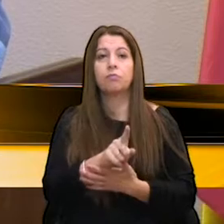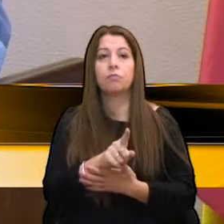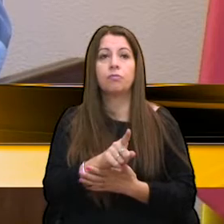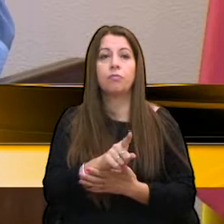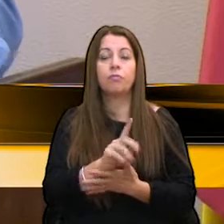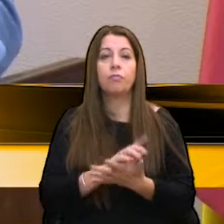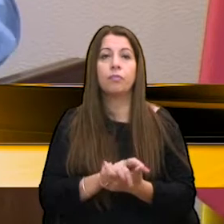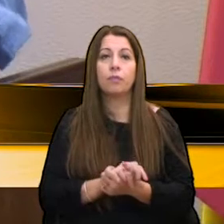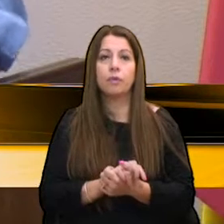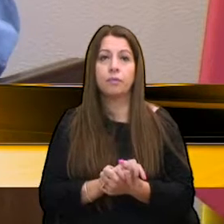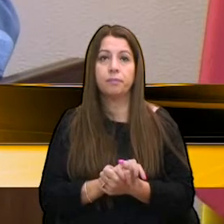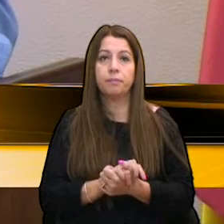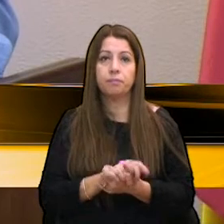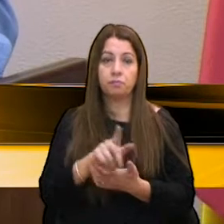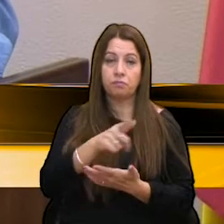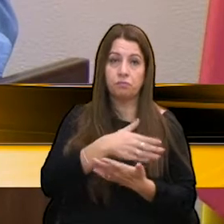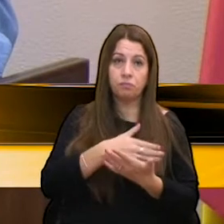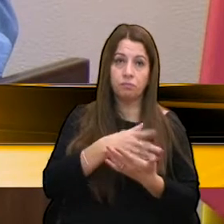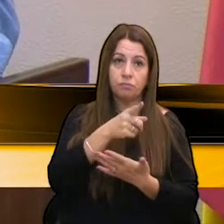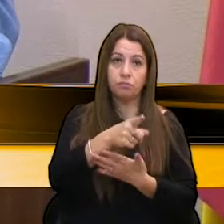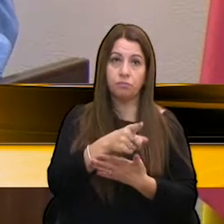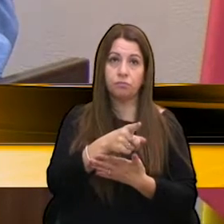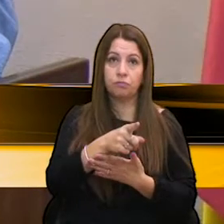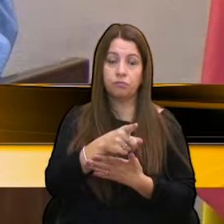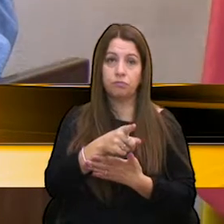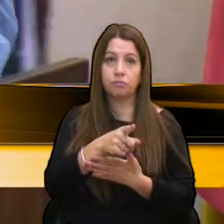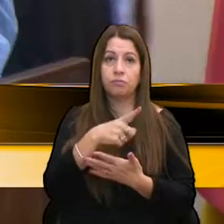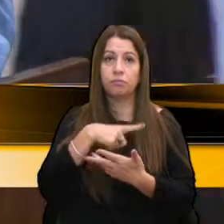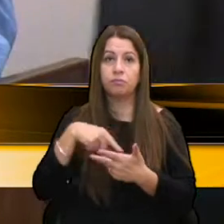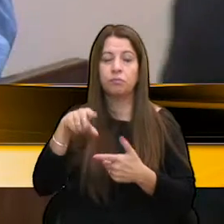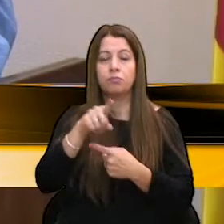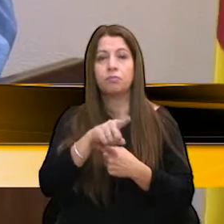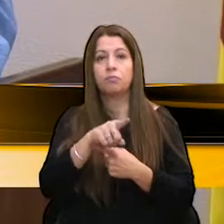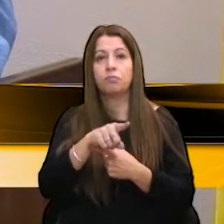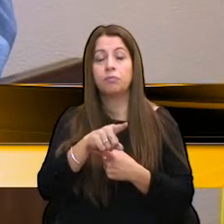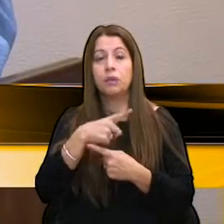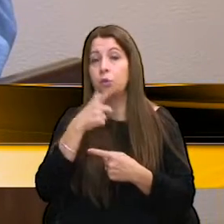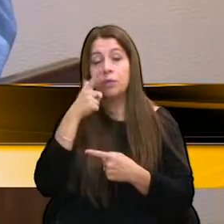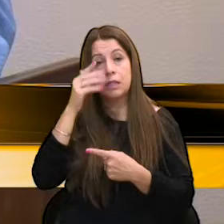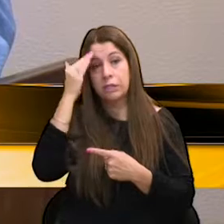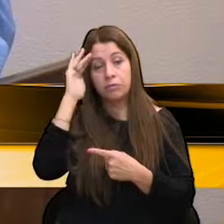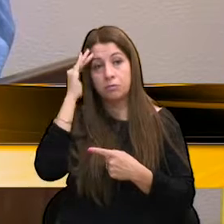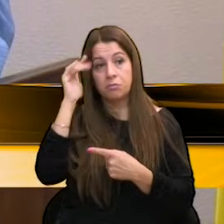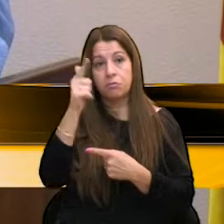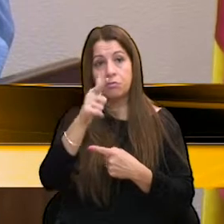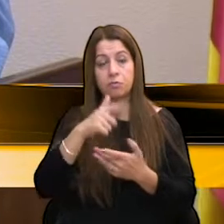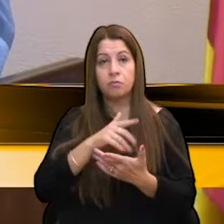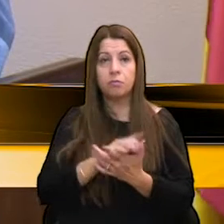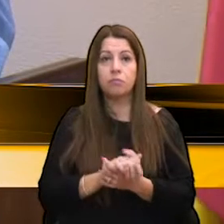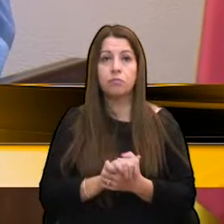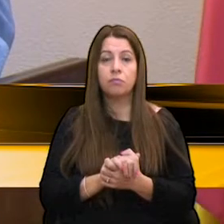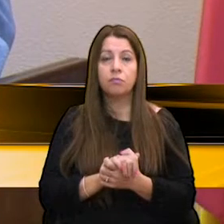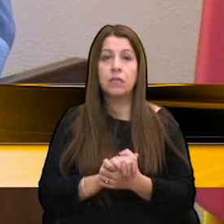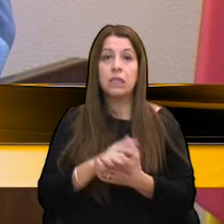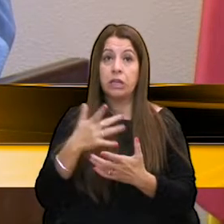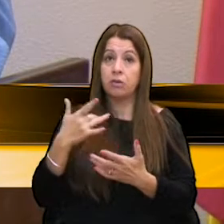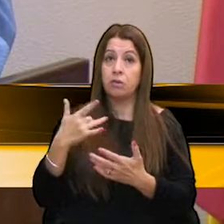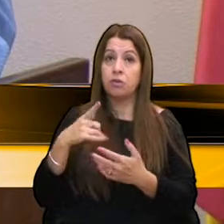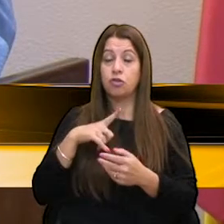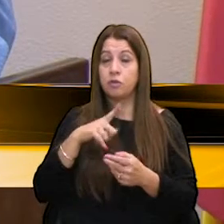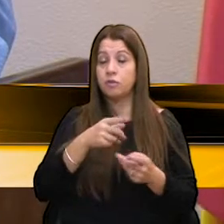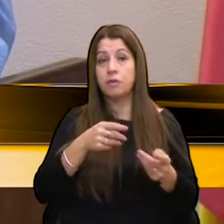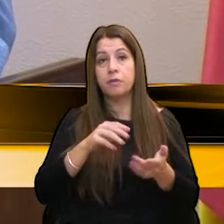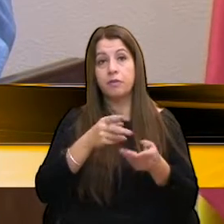aí? Que coisa é isso? Essas explicações que a gente fica não consegue entender. Também sobre a saúde, estive na